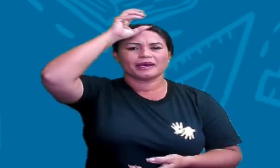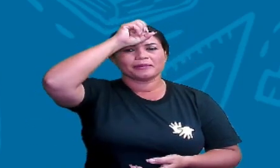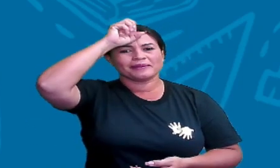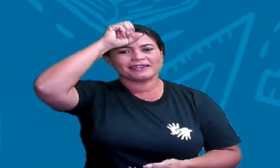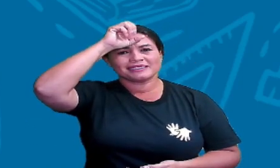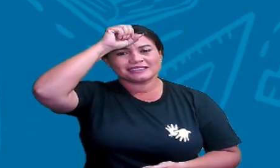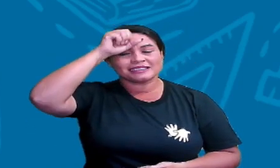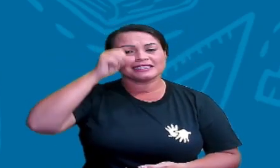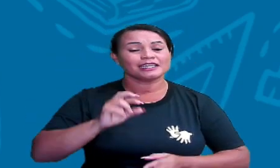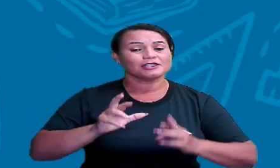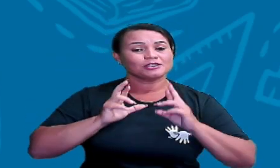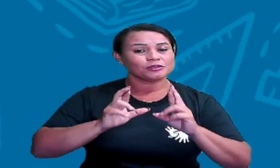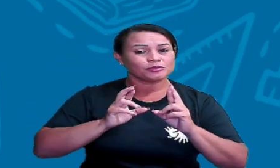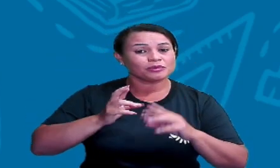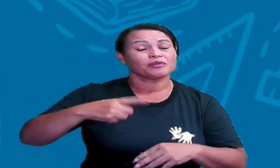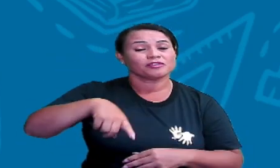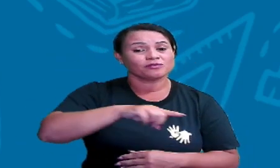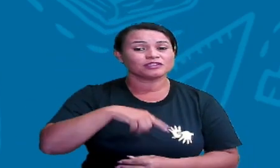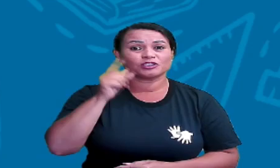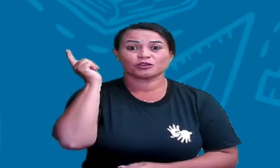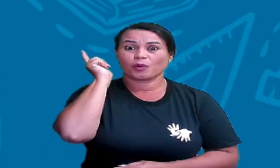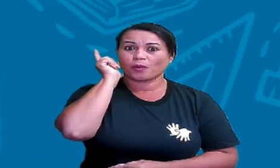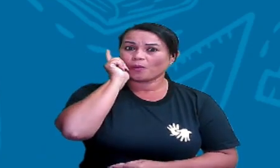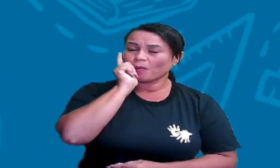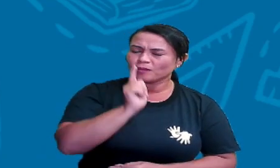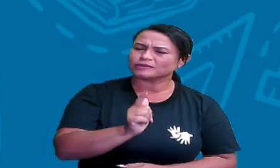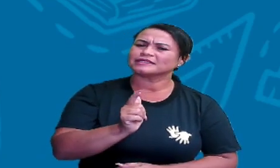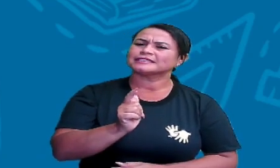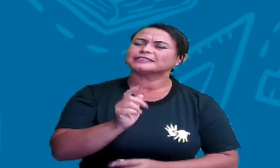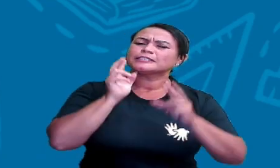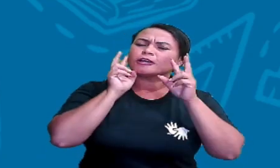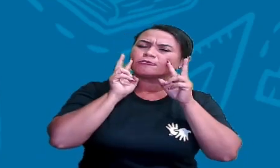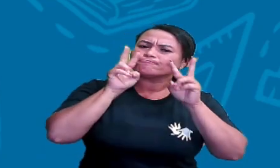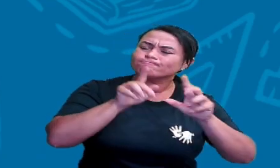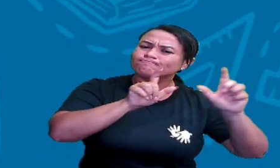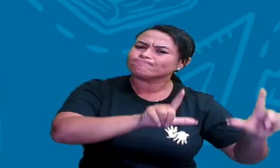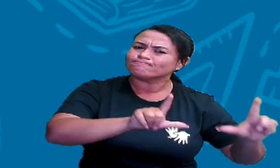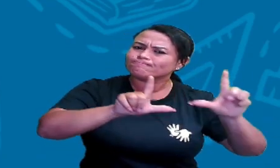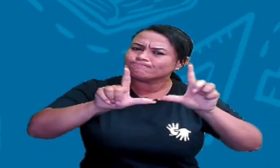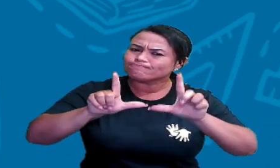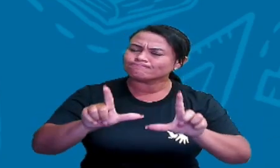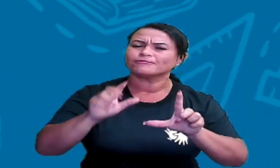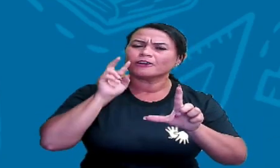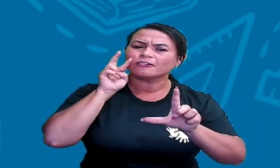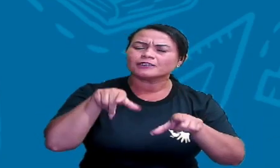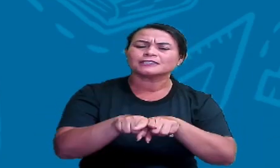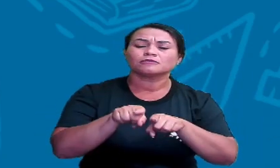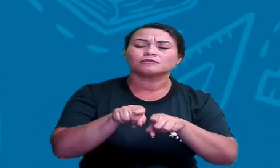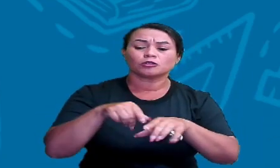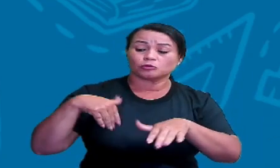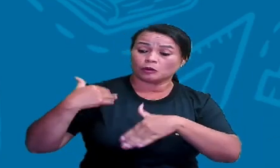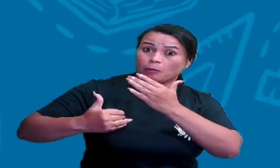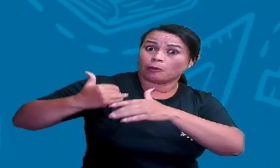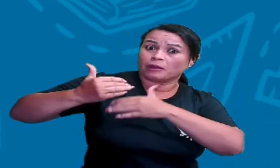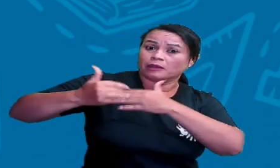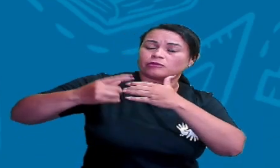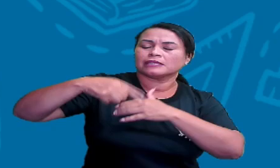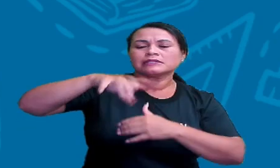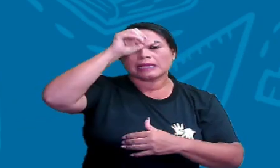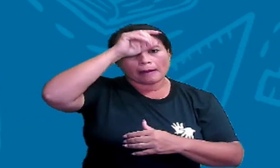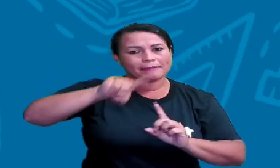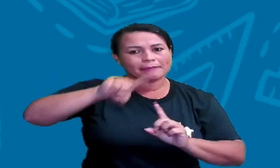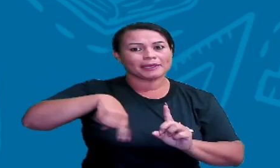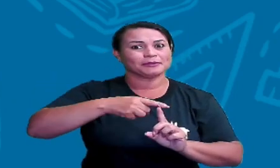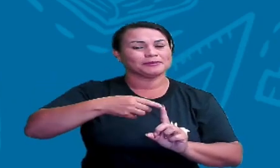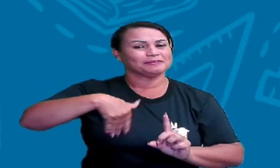aprendizagem e eu espero que vocês consigam aí acompanhar, que a gente consiga progredir, tá certo? Que vocês aprendam bastante